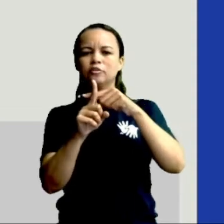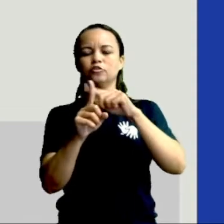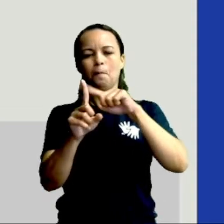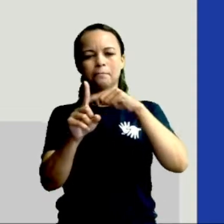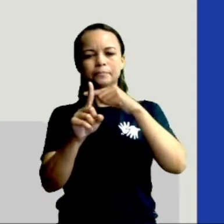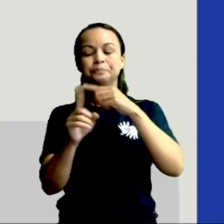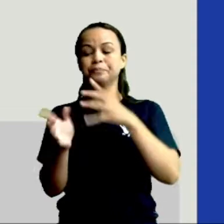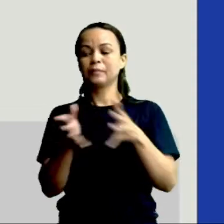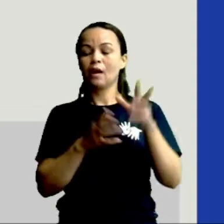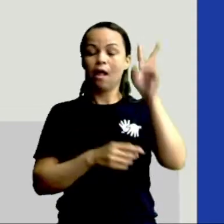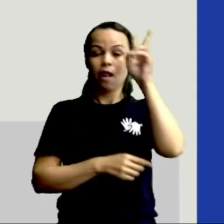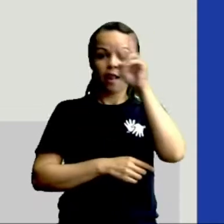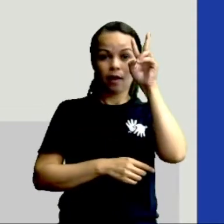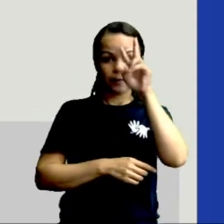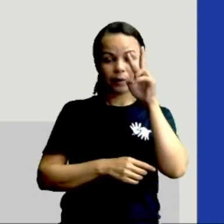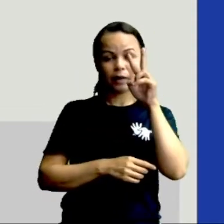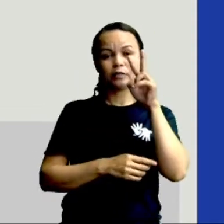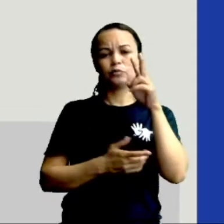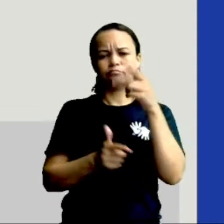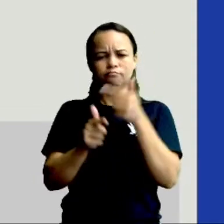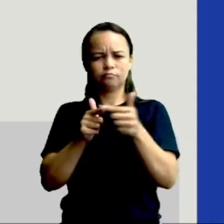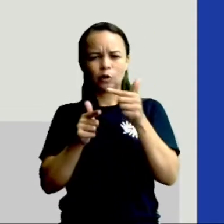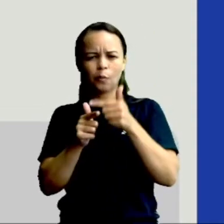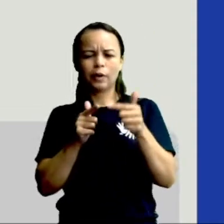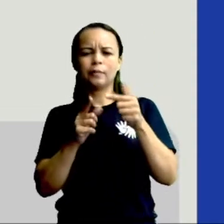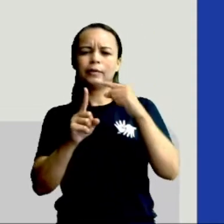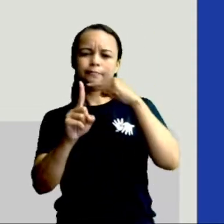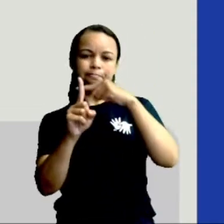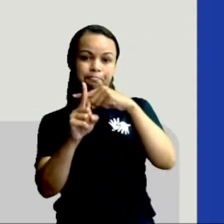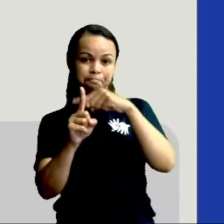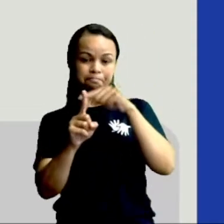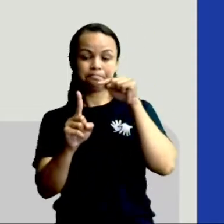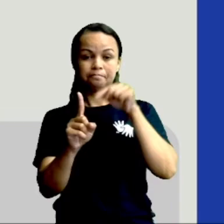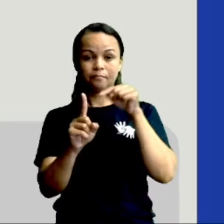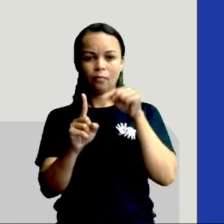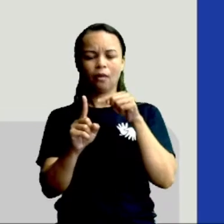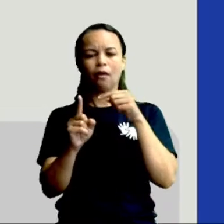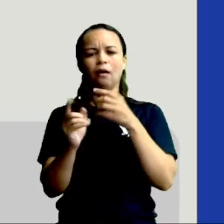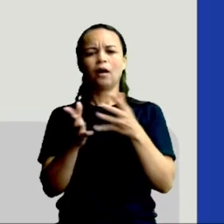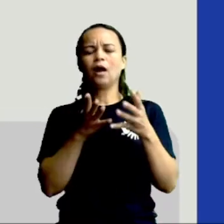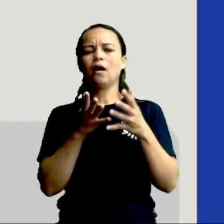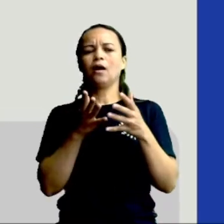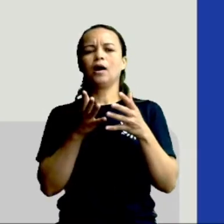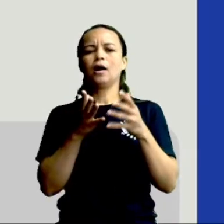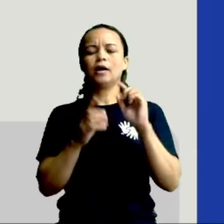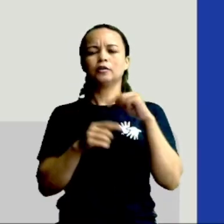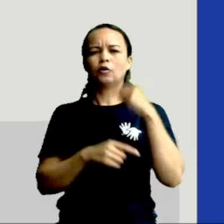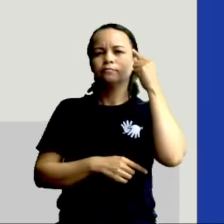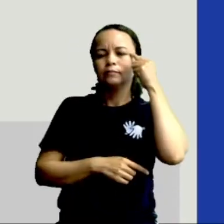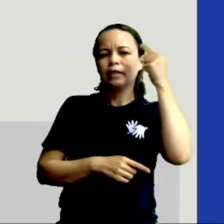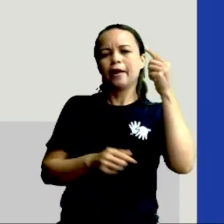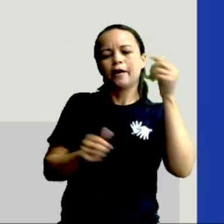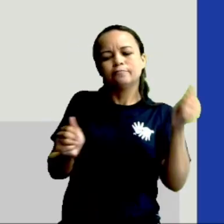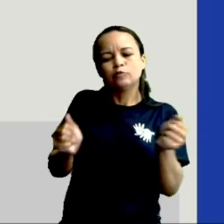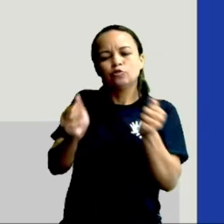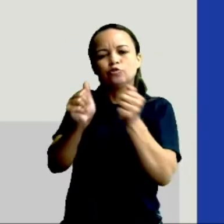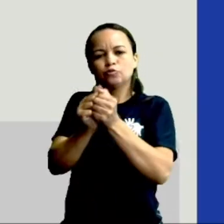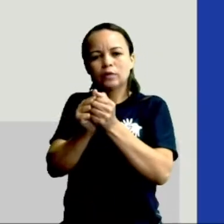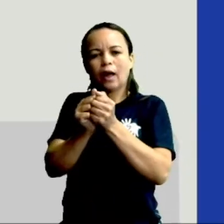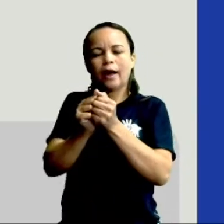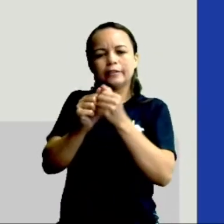tá? Lembrando que quando é um probleminha de adição, a nossa ideia é de juntar,